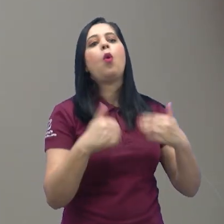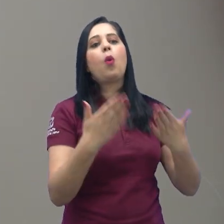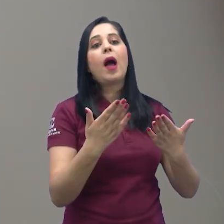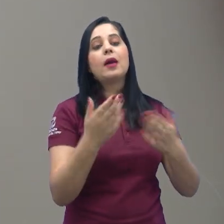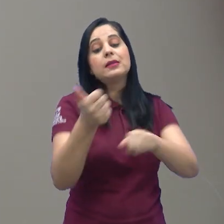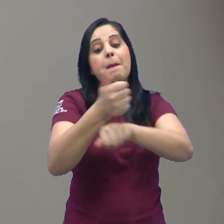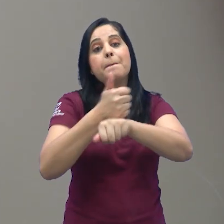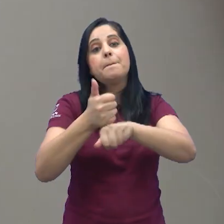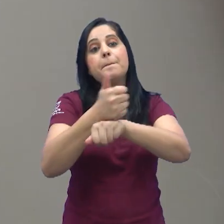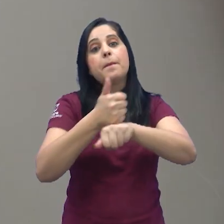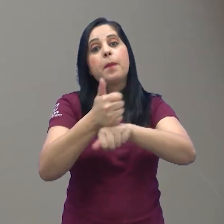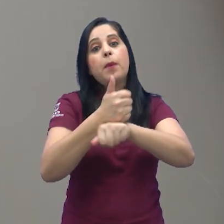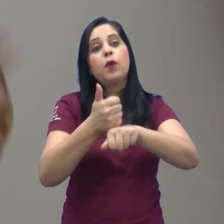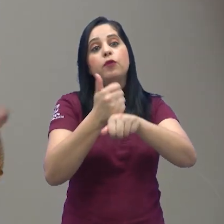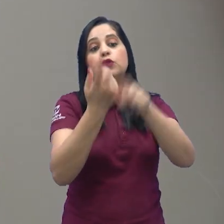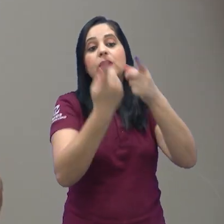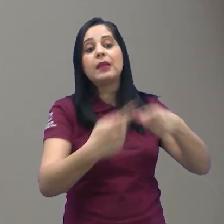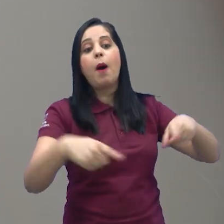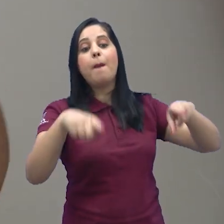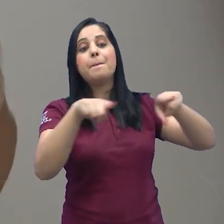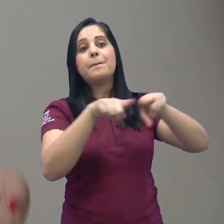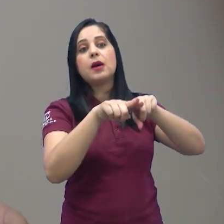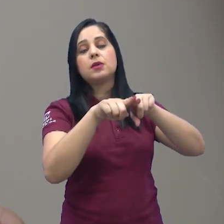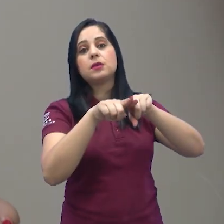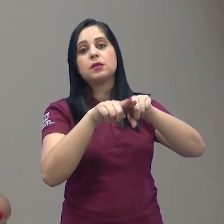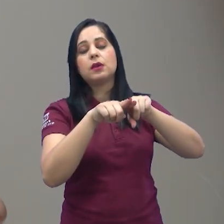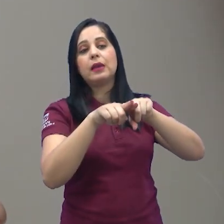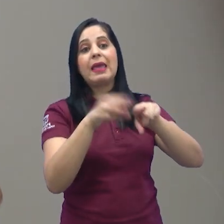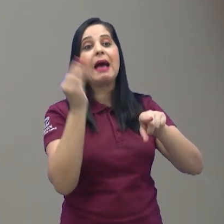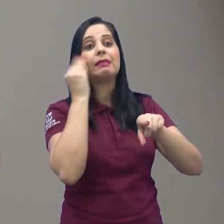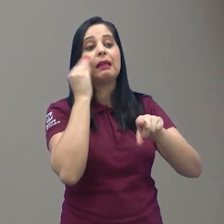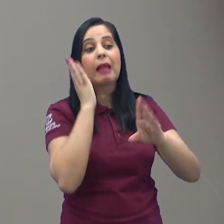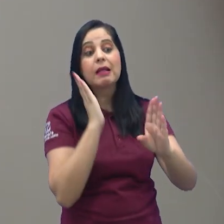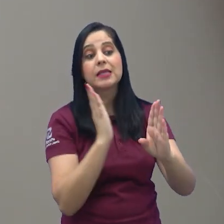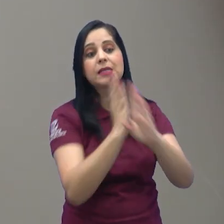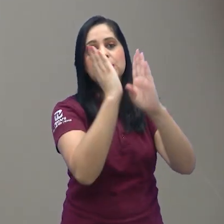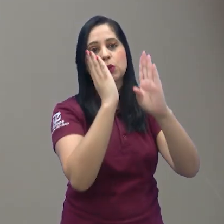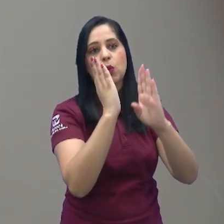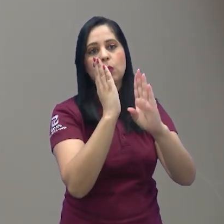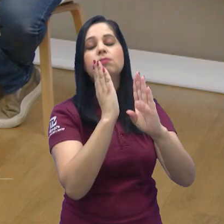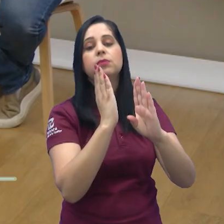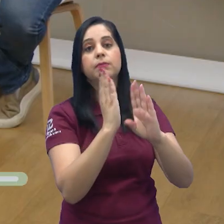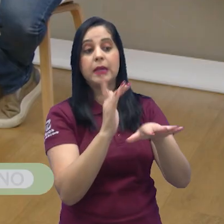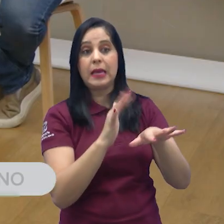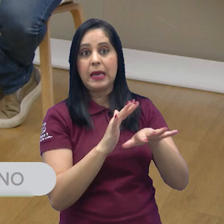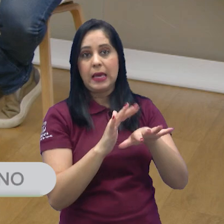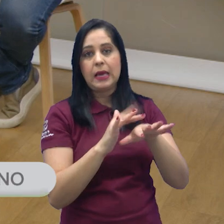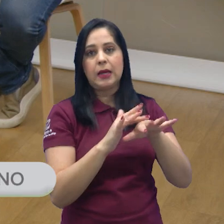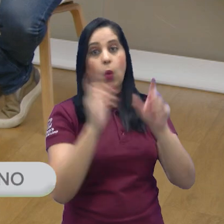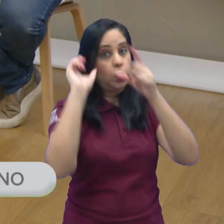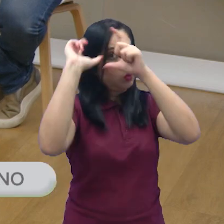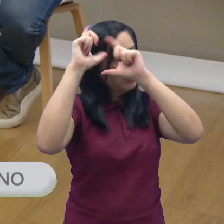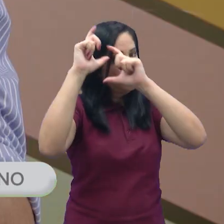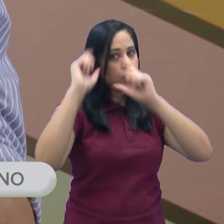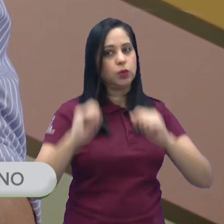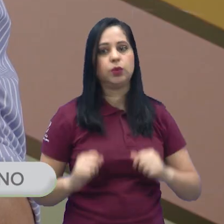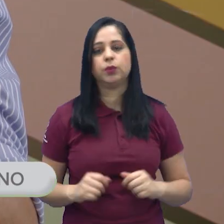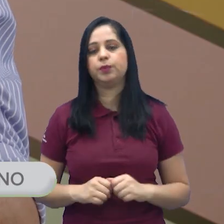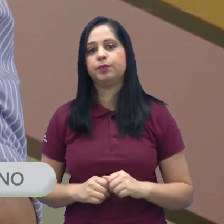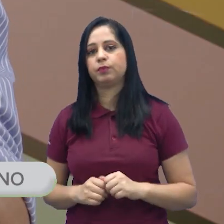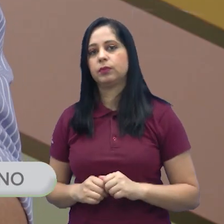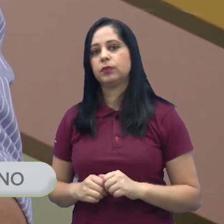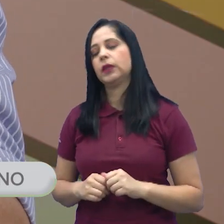processo para falar o diagnóstico, para fechar esse diagnóstico de esquizofrenia? O diagnóstico